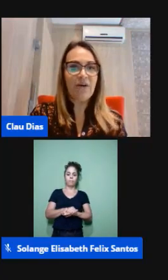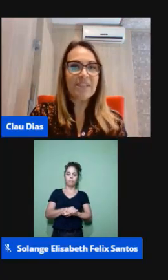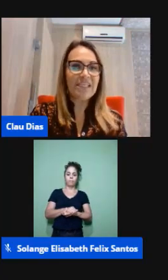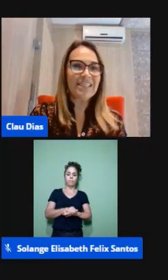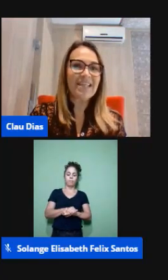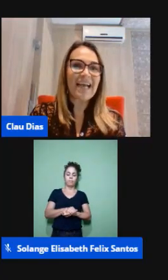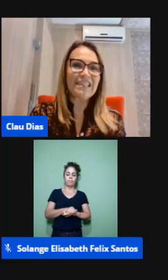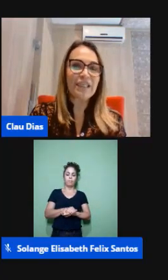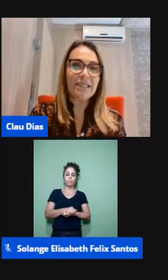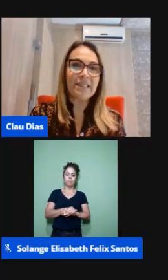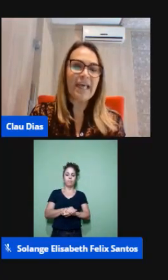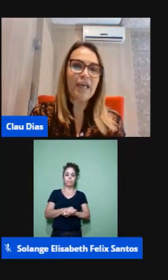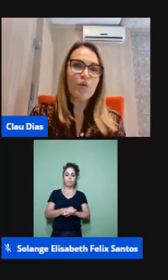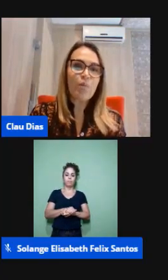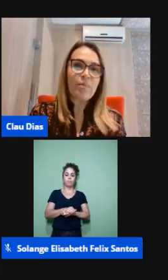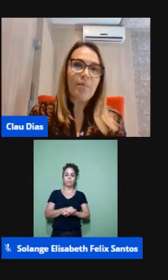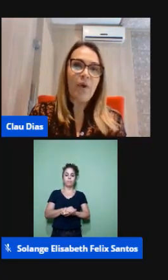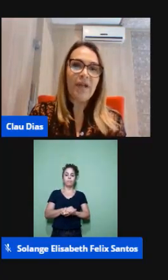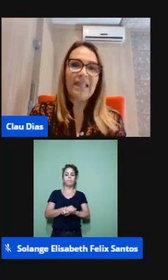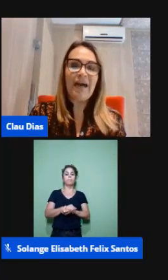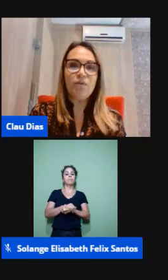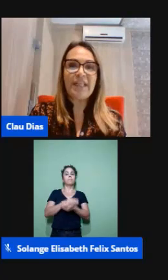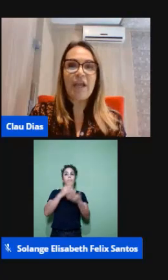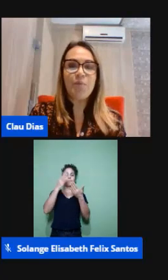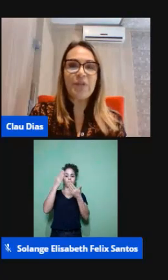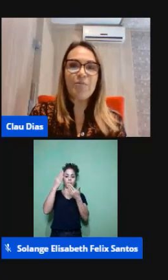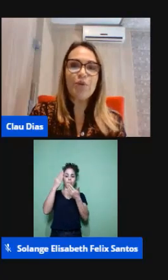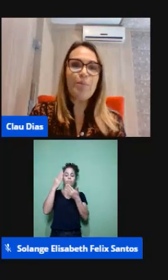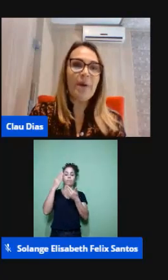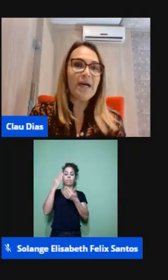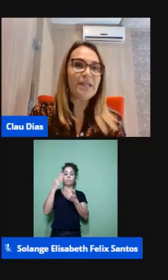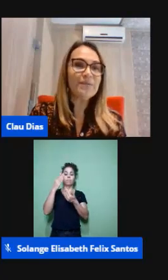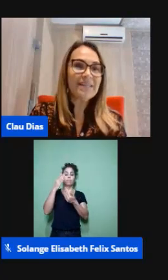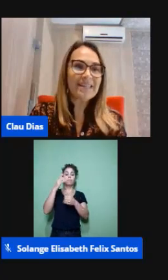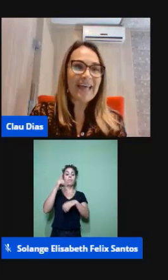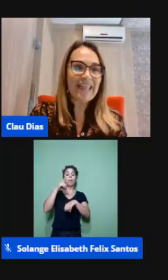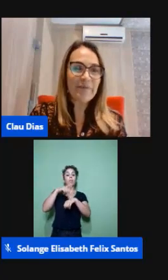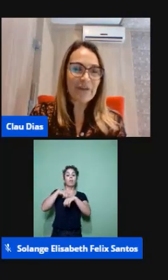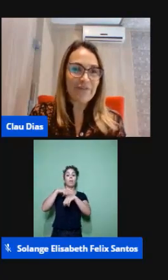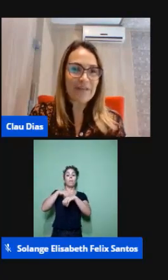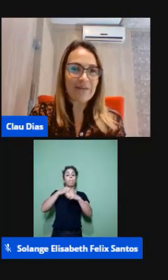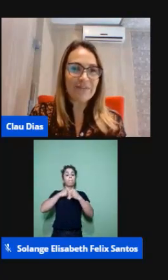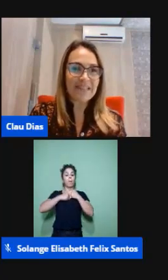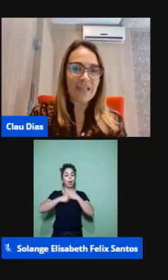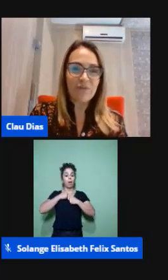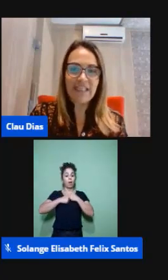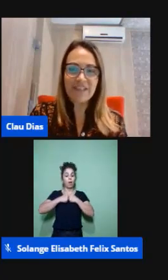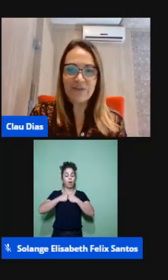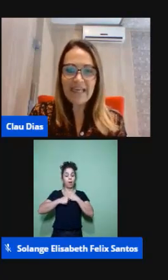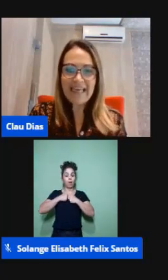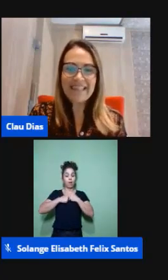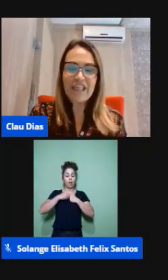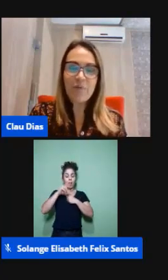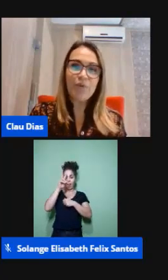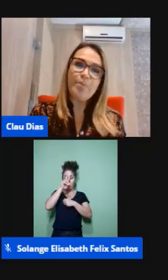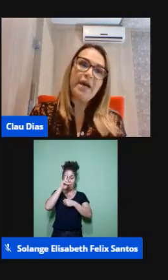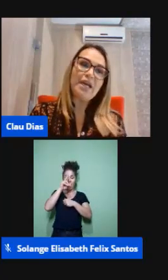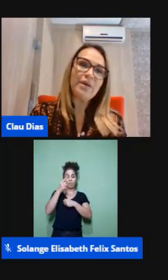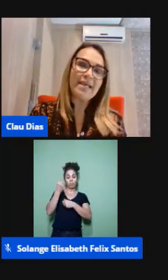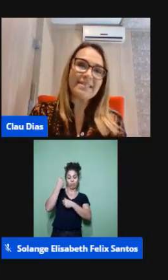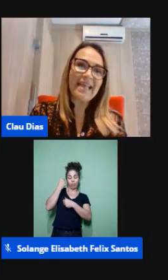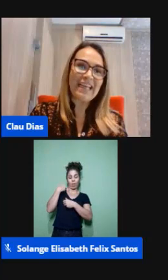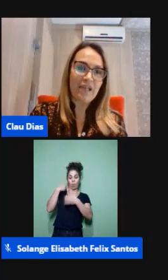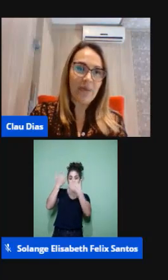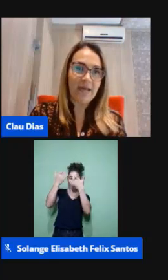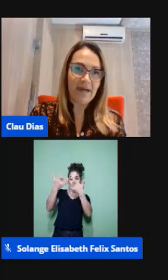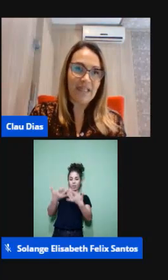Bom, então a gente traz aqui, né? Olha lá o tempo do banho, né? Lembra que eu falei para vocês lá no início? Esse tempo do